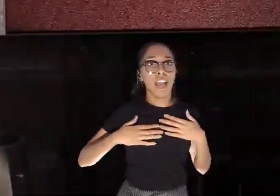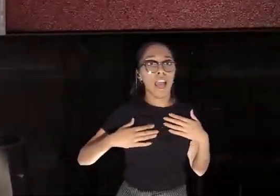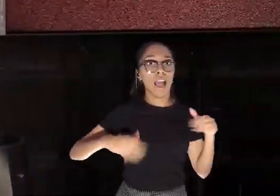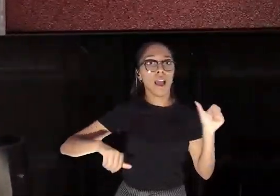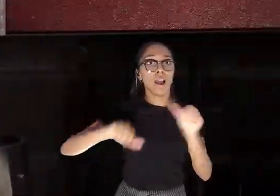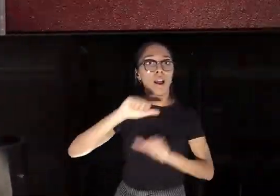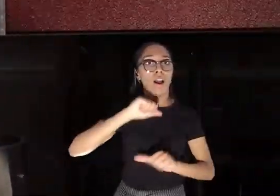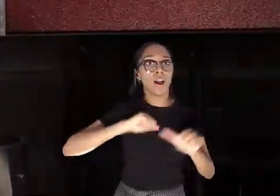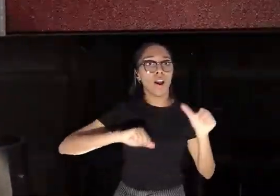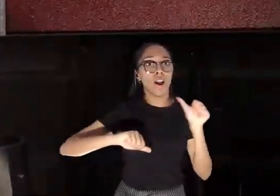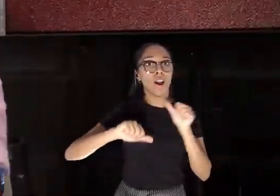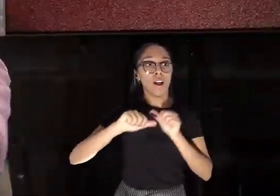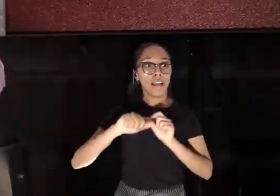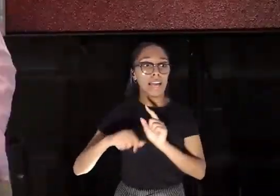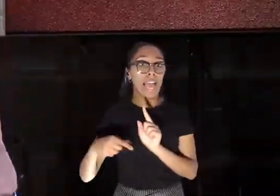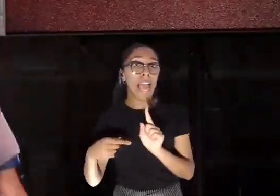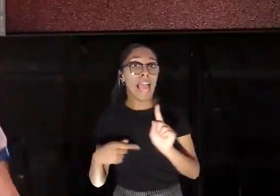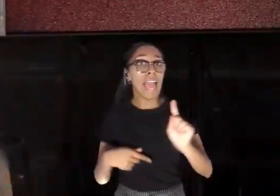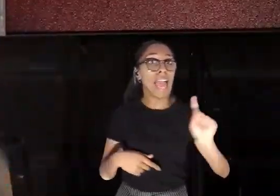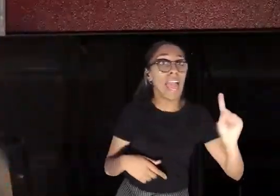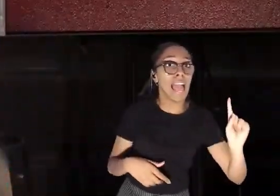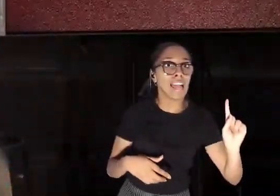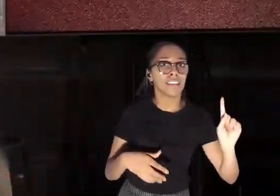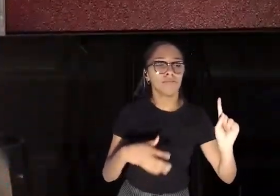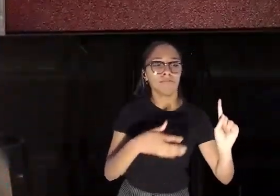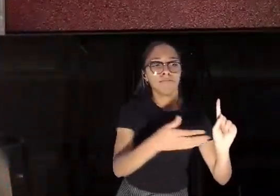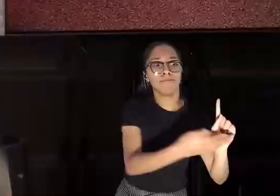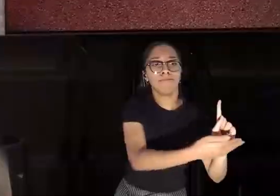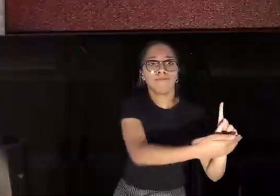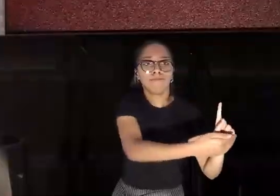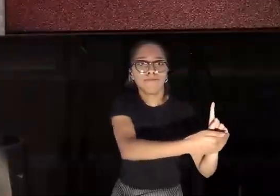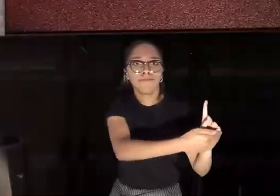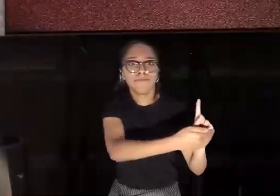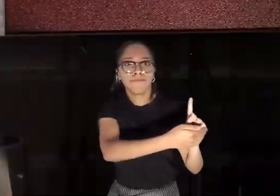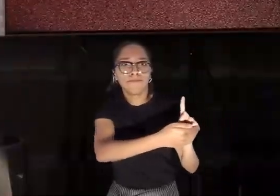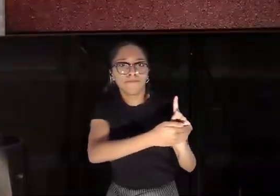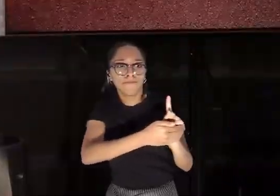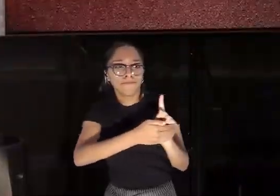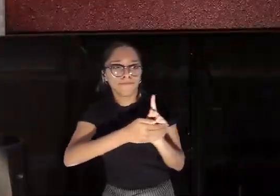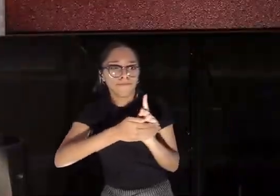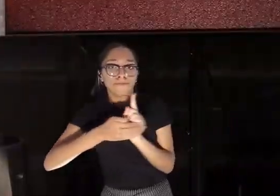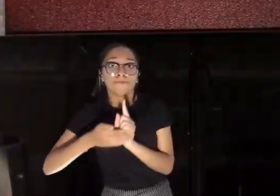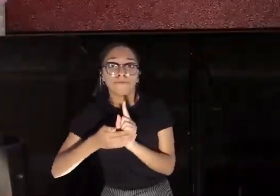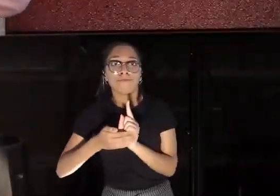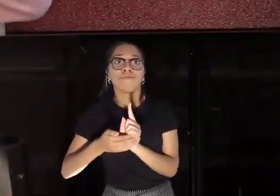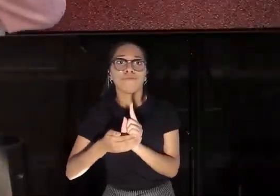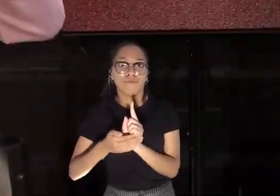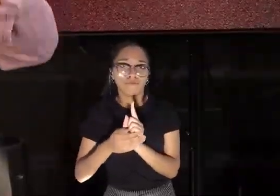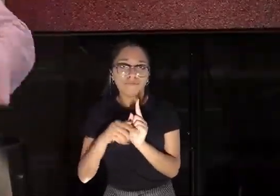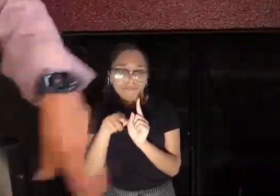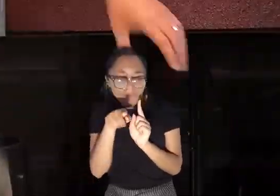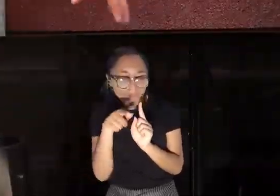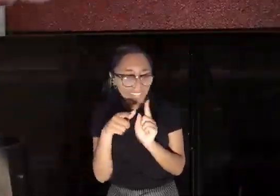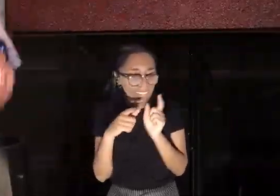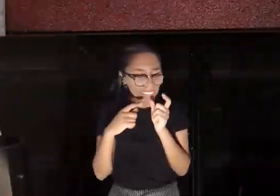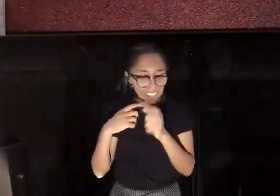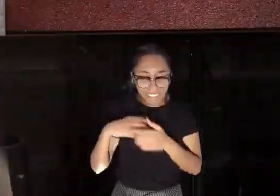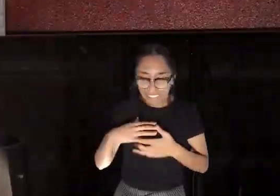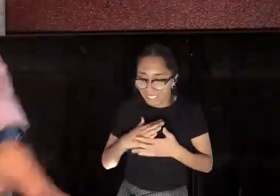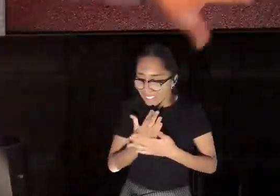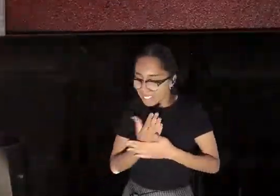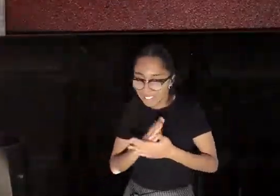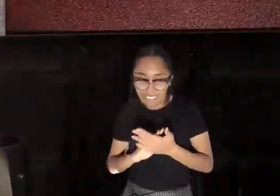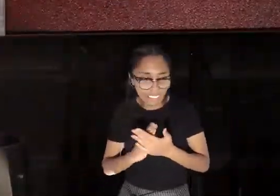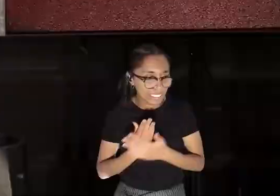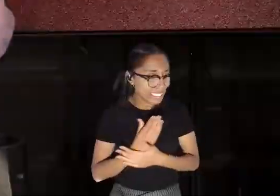pecar, mas ele vai para cima. Você vai ter dor de estômago, você vai ter dor de cabeça, você vai perder o sono, começa a mão